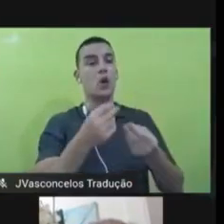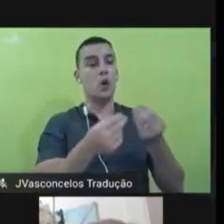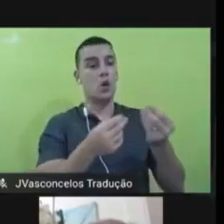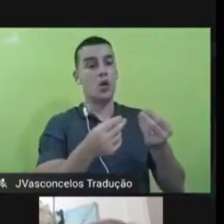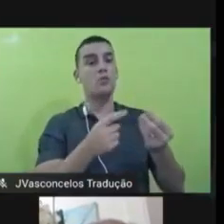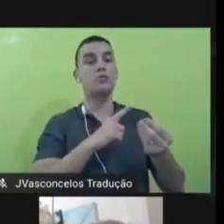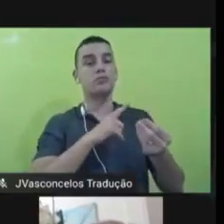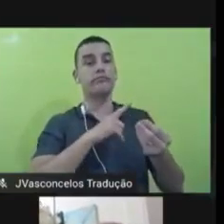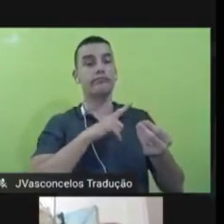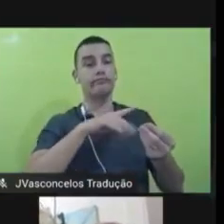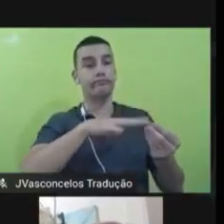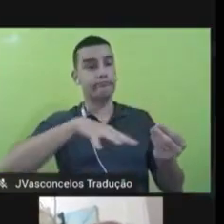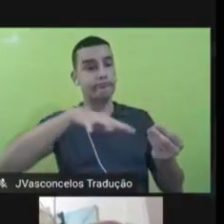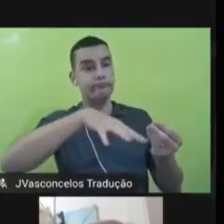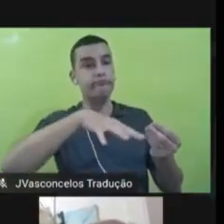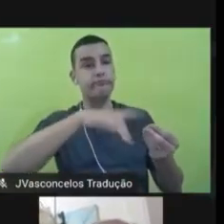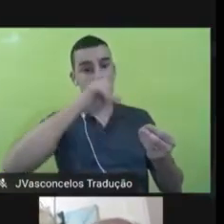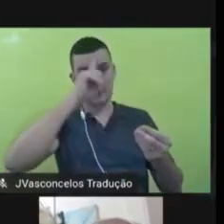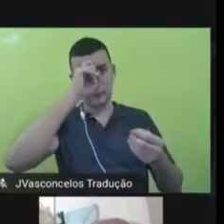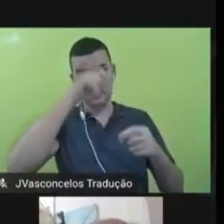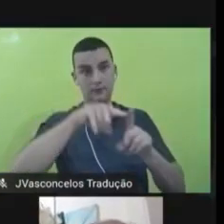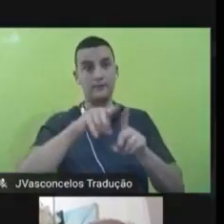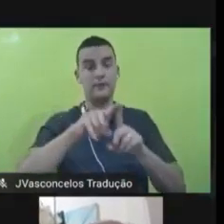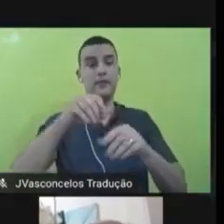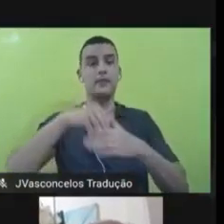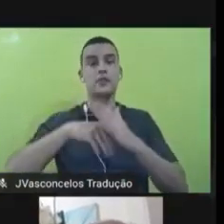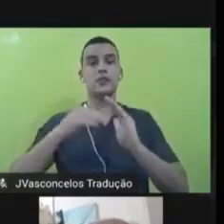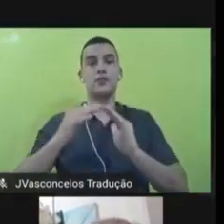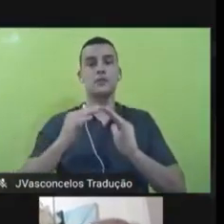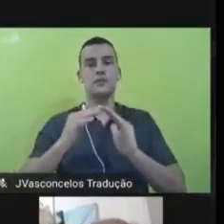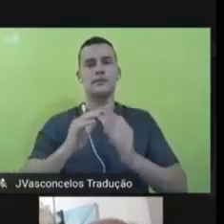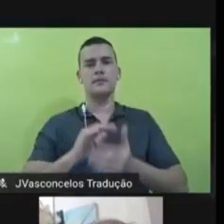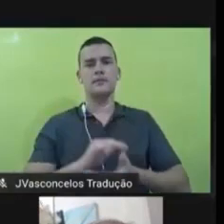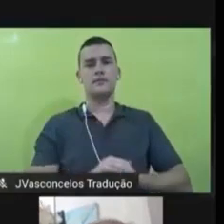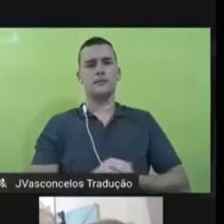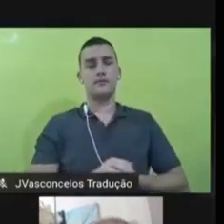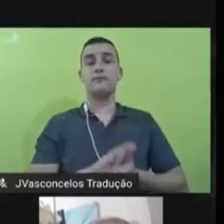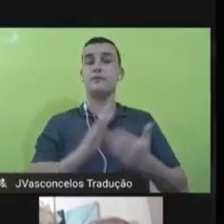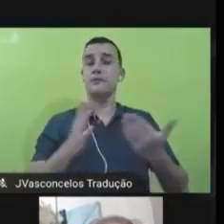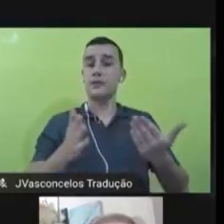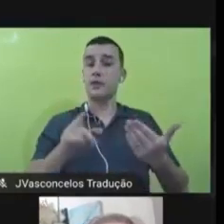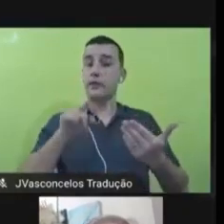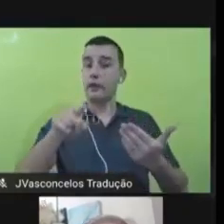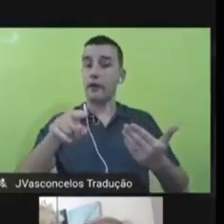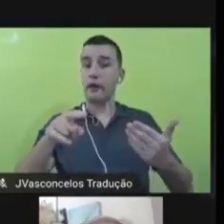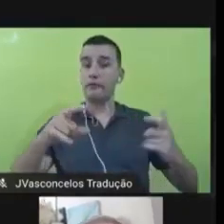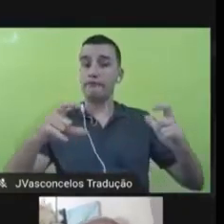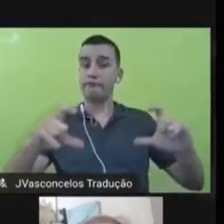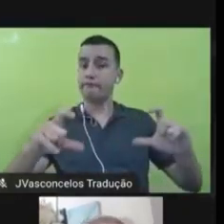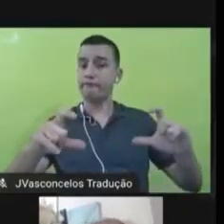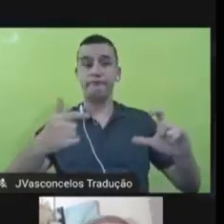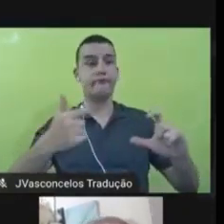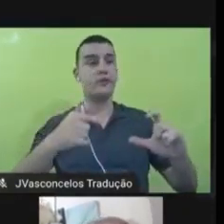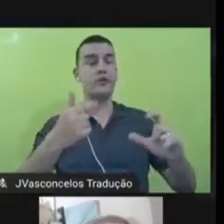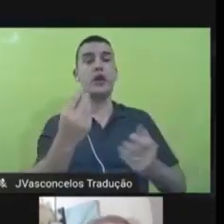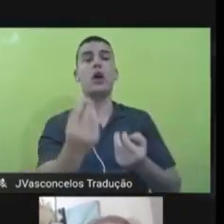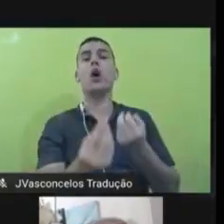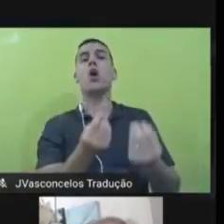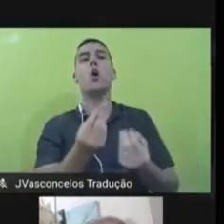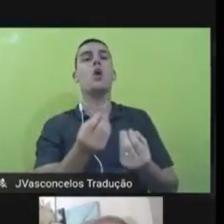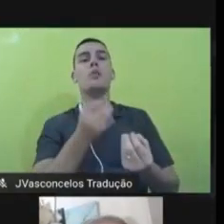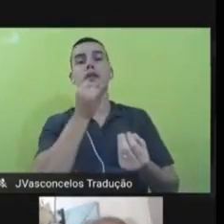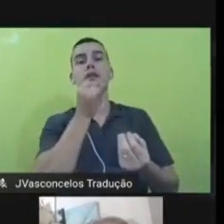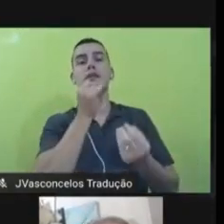e domiciliares. Porém, nós não tivemos, nesta política, diretrizes para uma